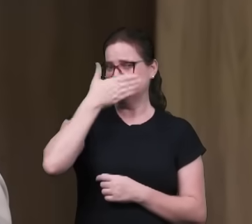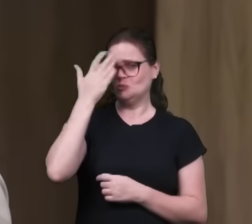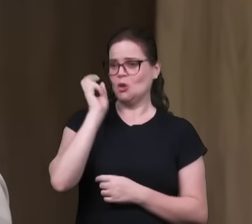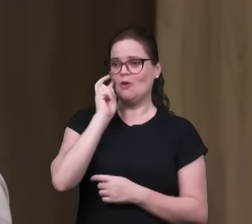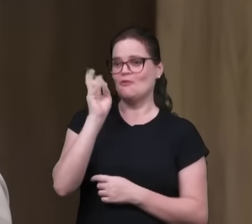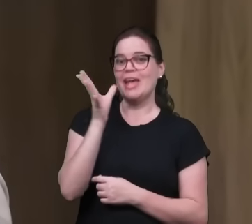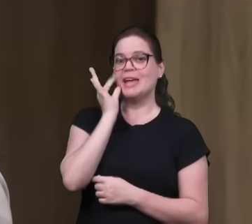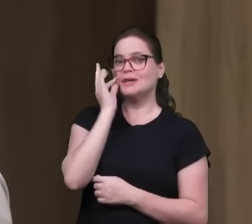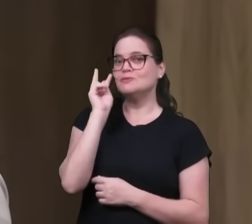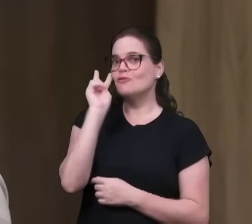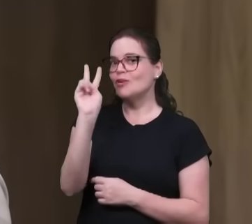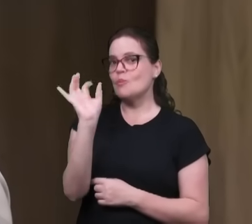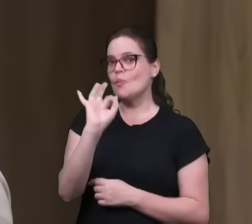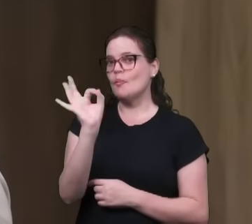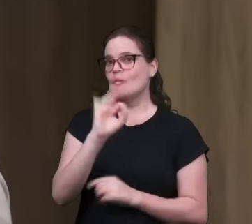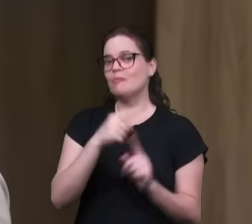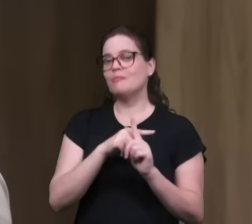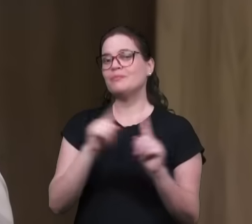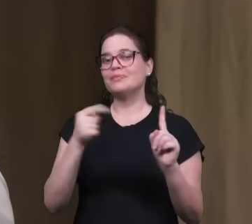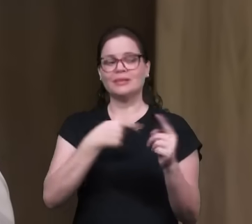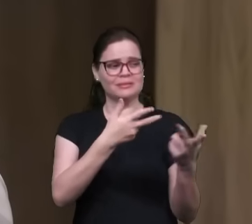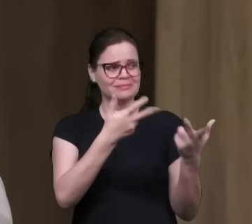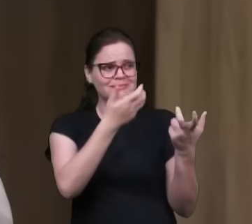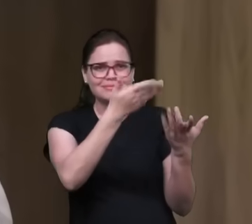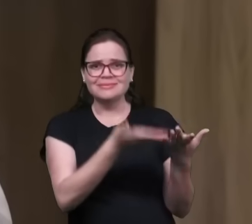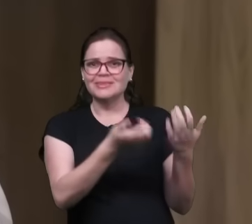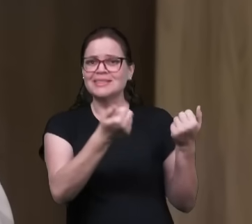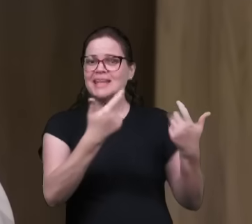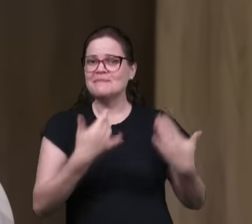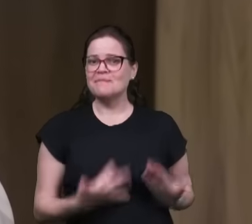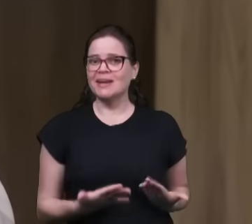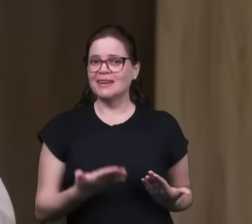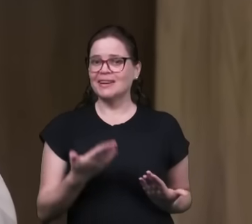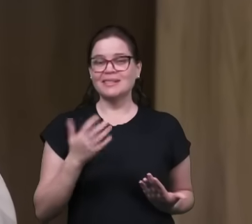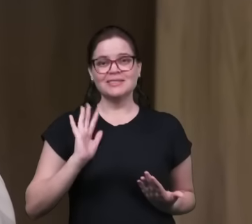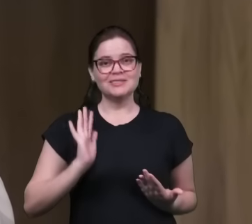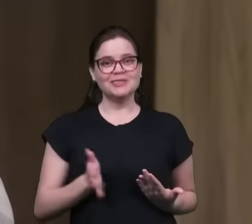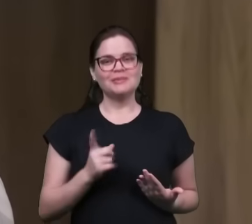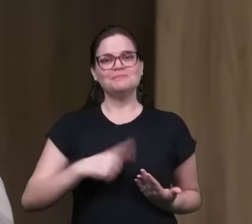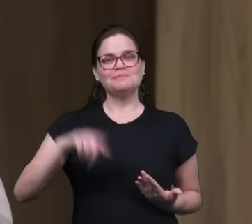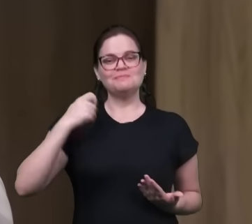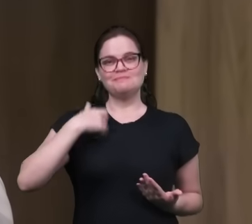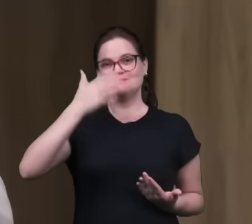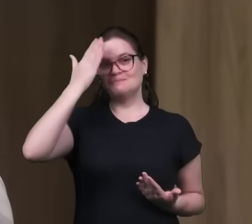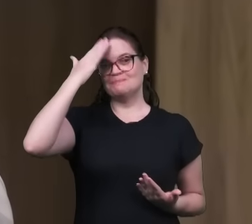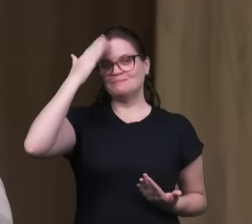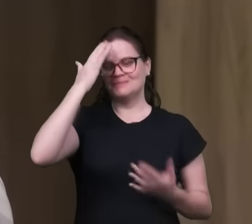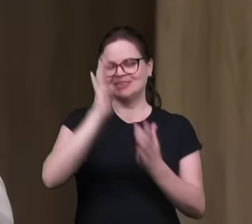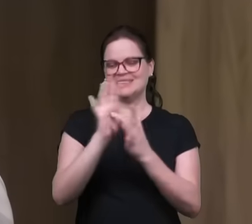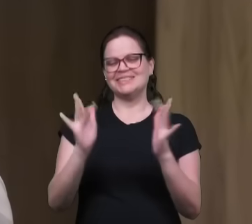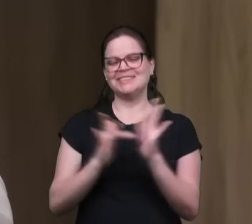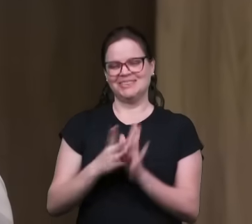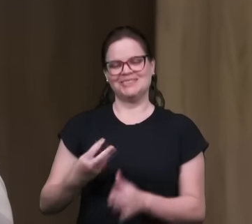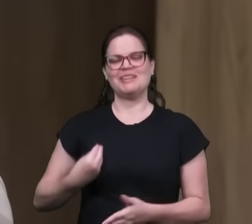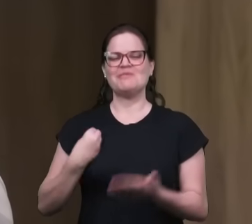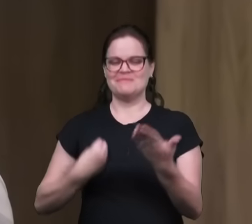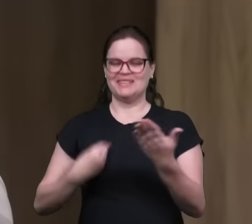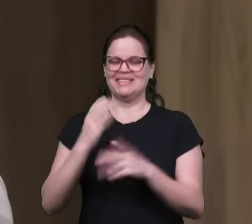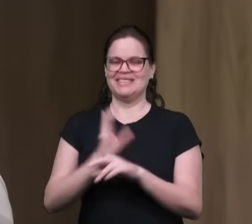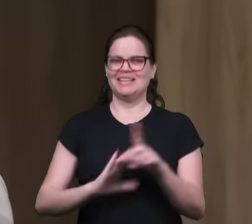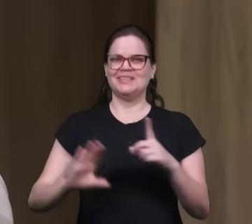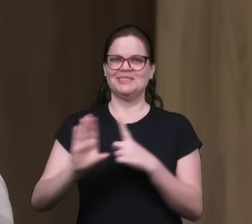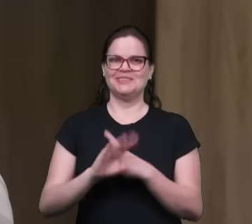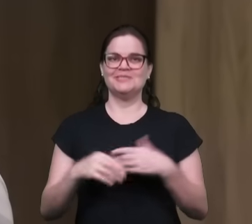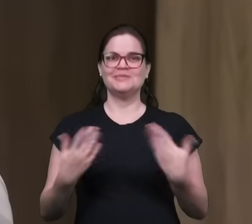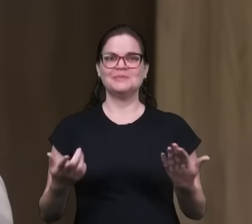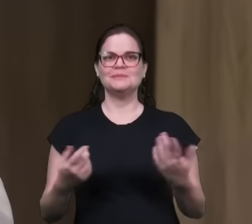olhos físicos, mas quando nós ouvimos uma experiência como essa que o pastor Wallace contou aqui, nós sabemos que Jesus estava presente ali. Então, esse